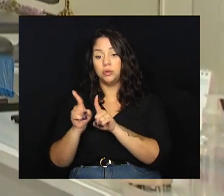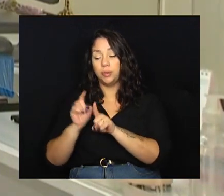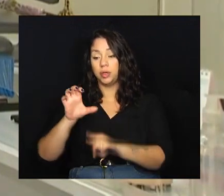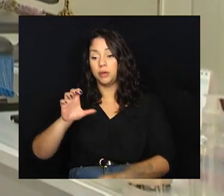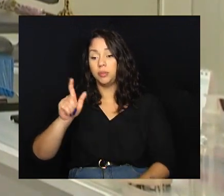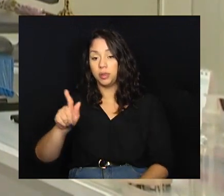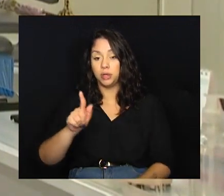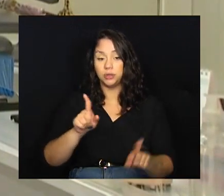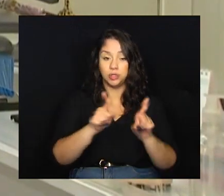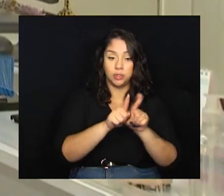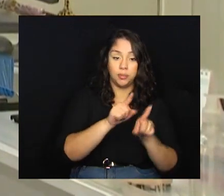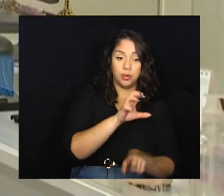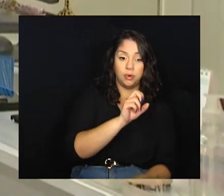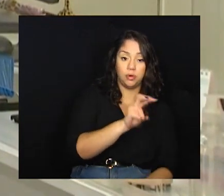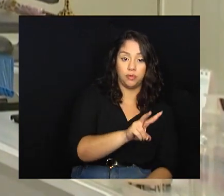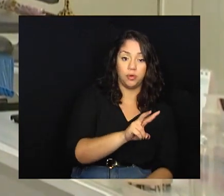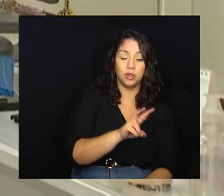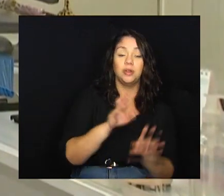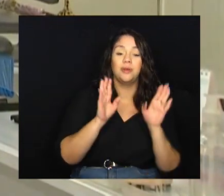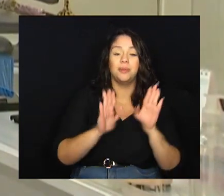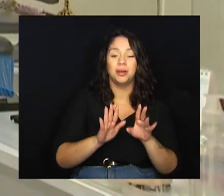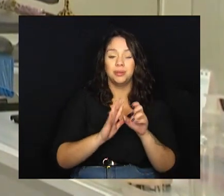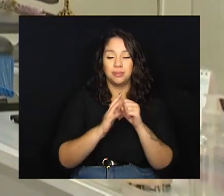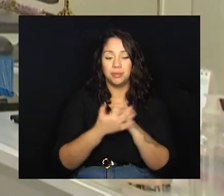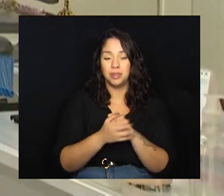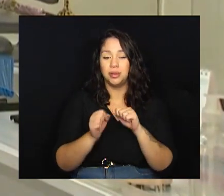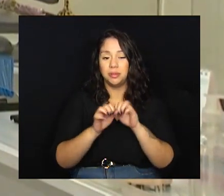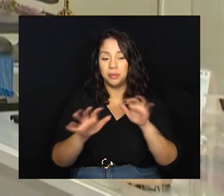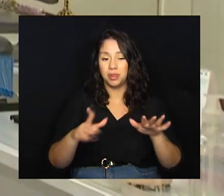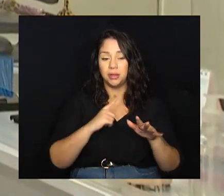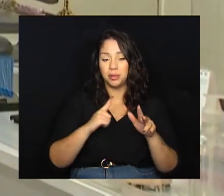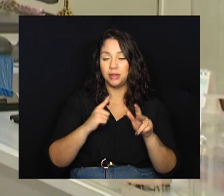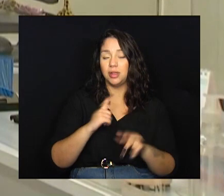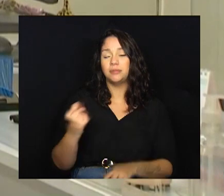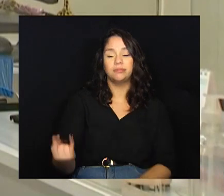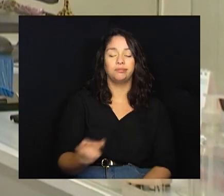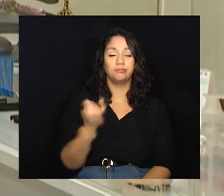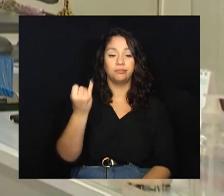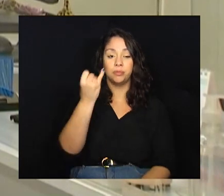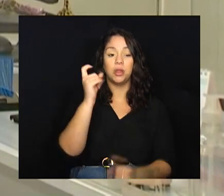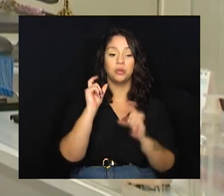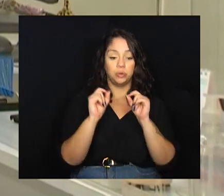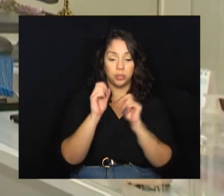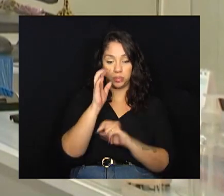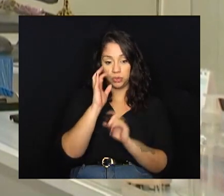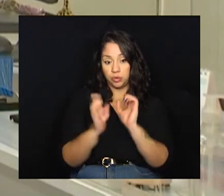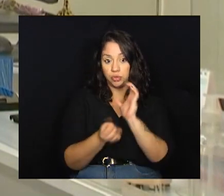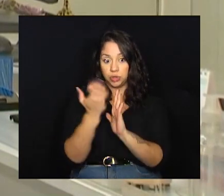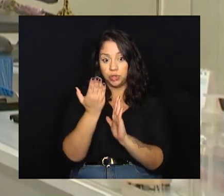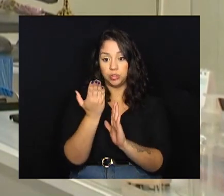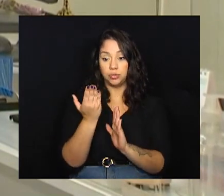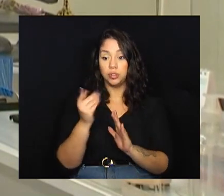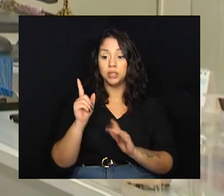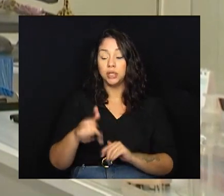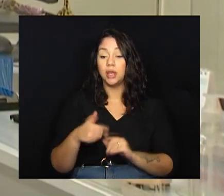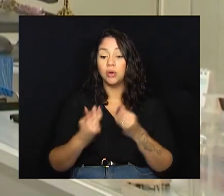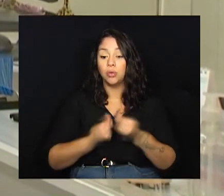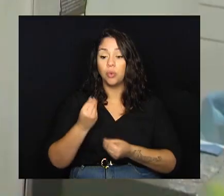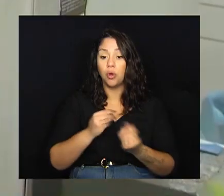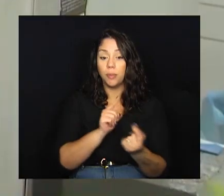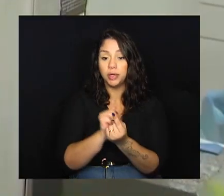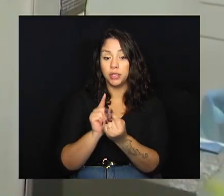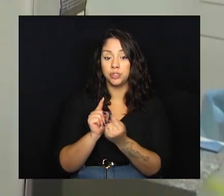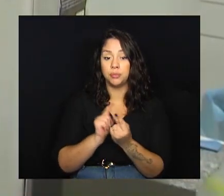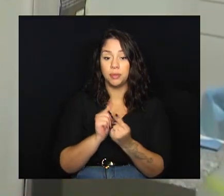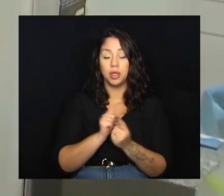Ouro Verde mas a pandemia nos trouxe uma ferramenta muito importante que é a forma de atendimento online